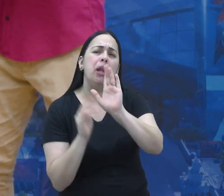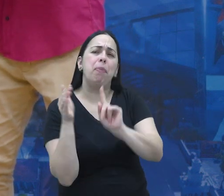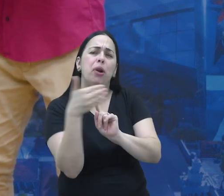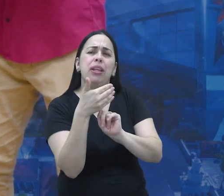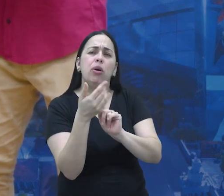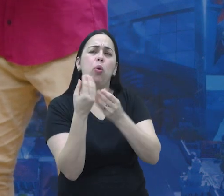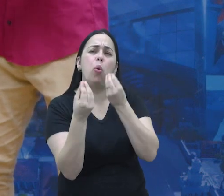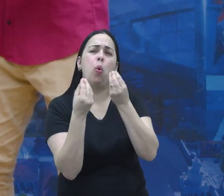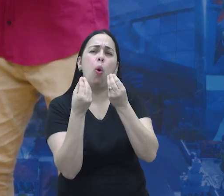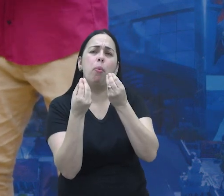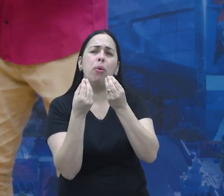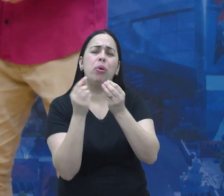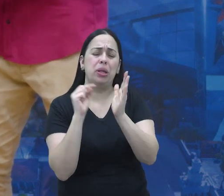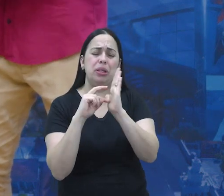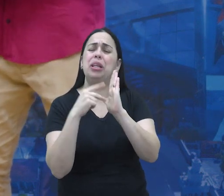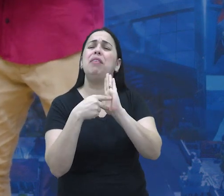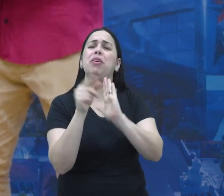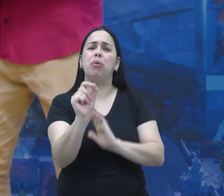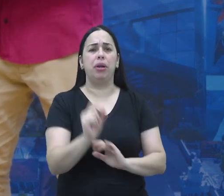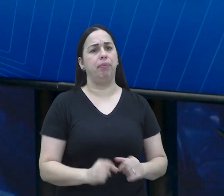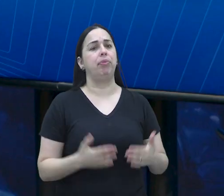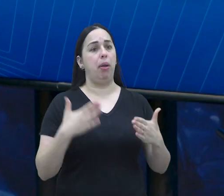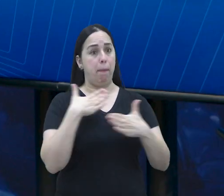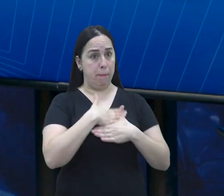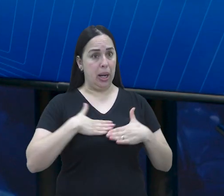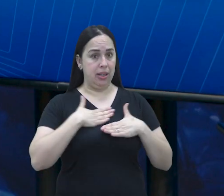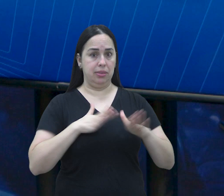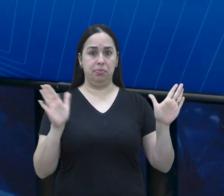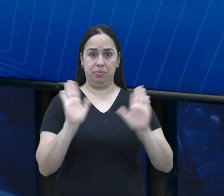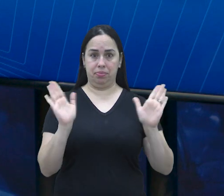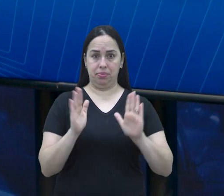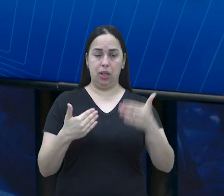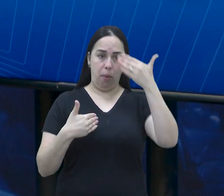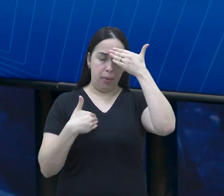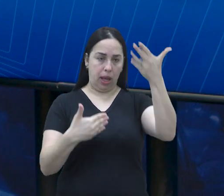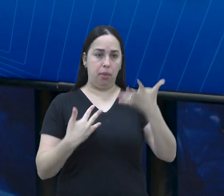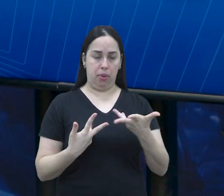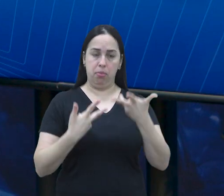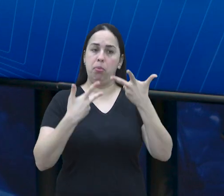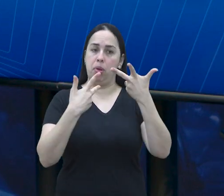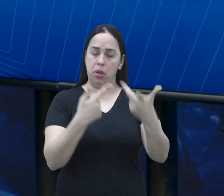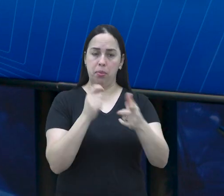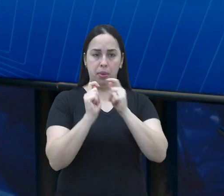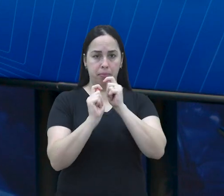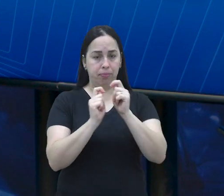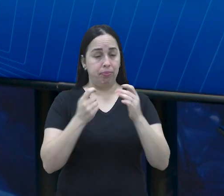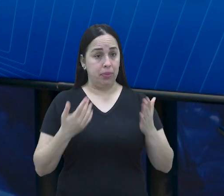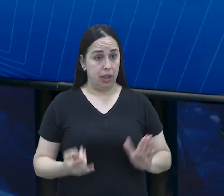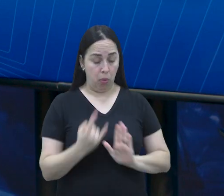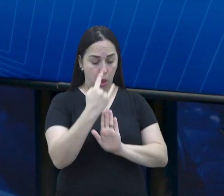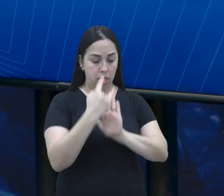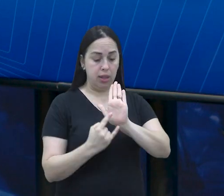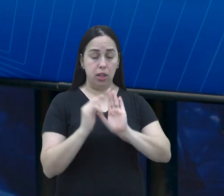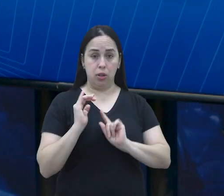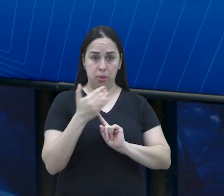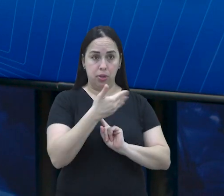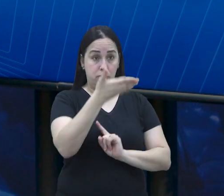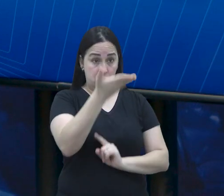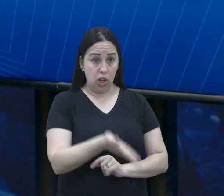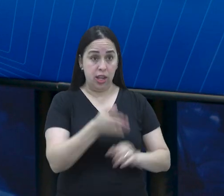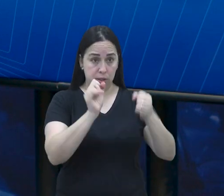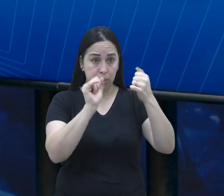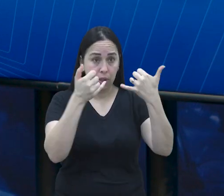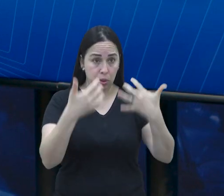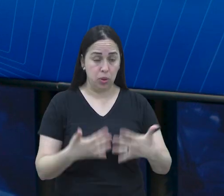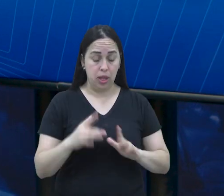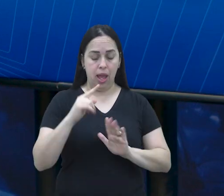como ela pode ser acionada? Olá, o prazer é meu. Agradeço o convite. Bom, a medida protetiva, como você